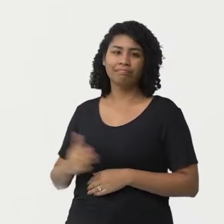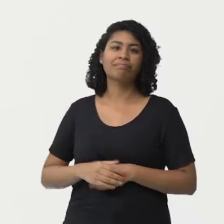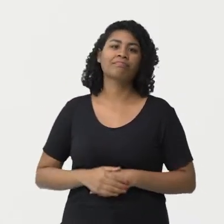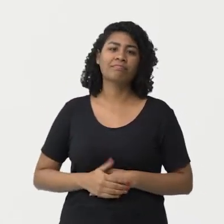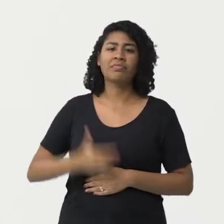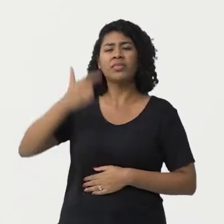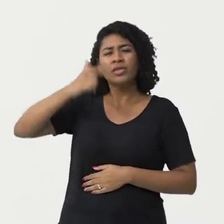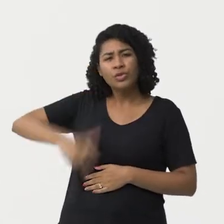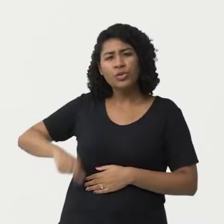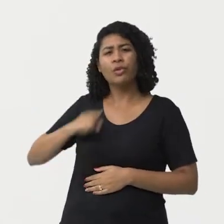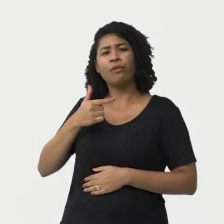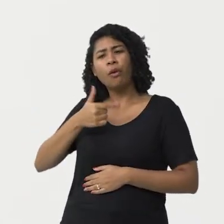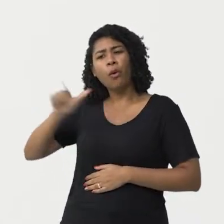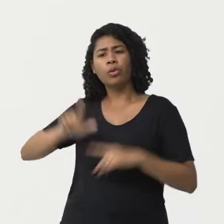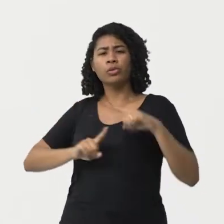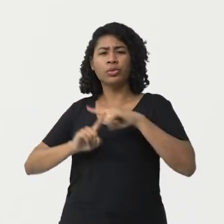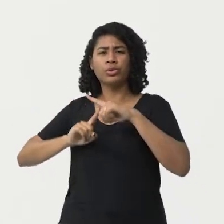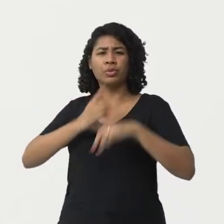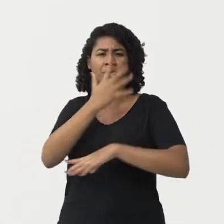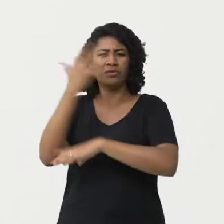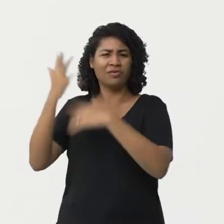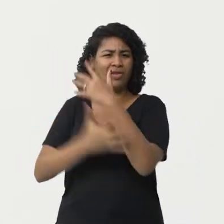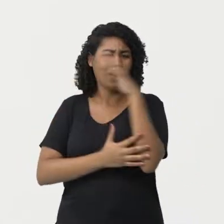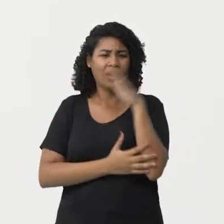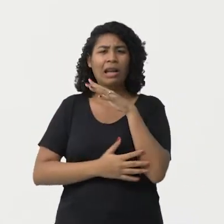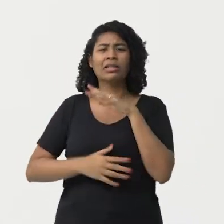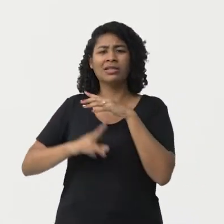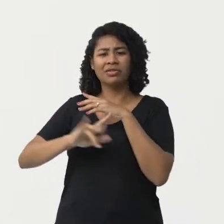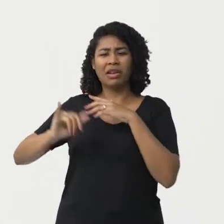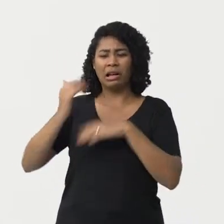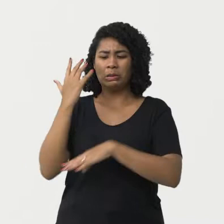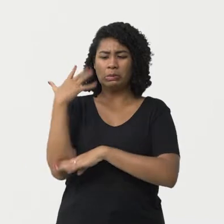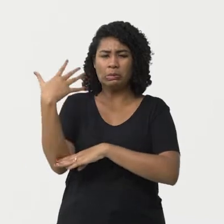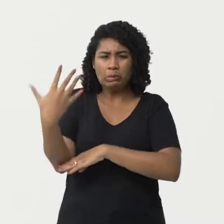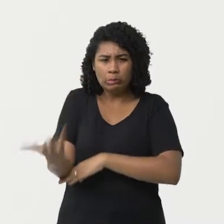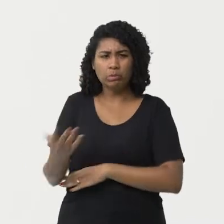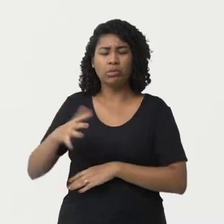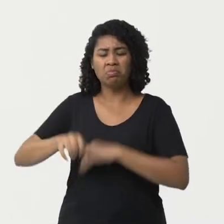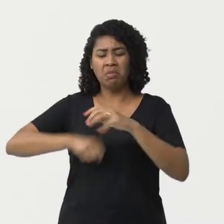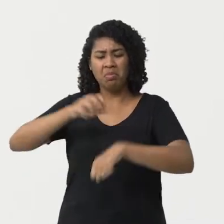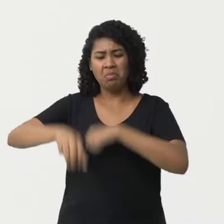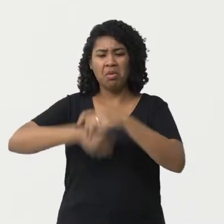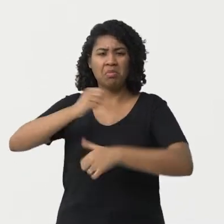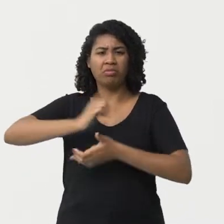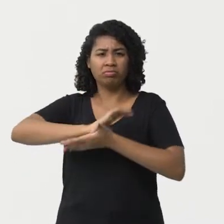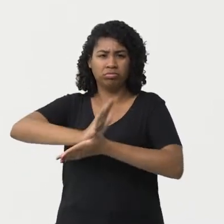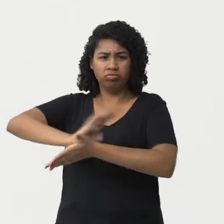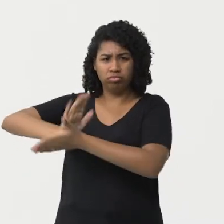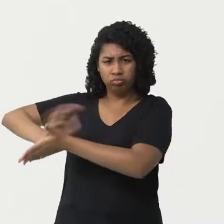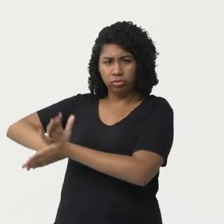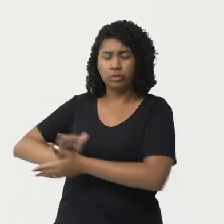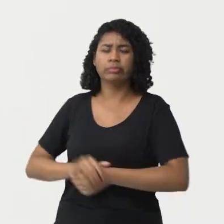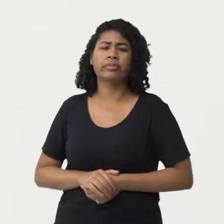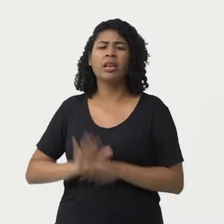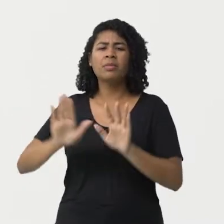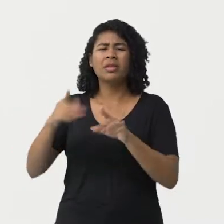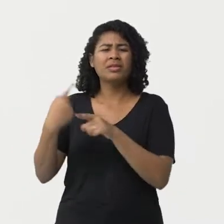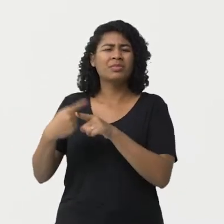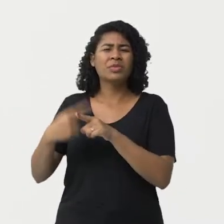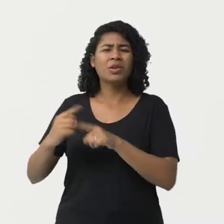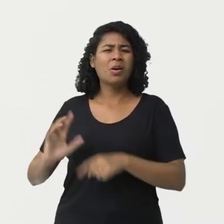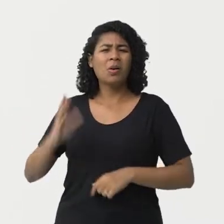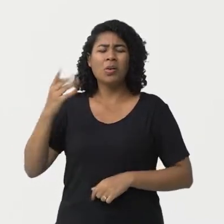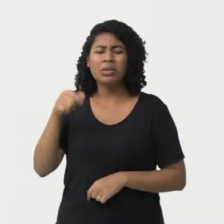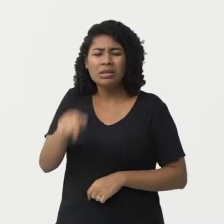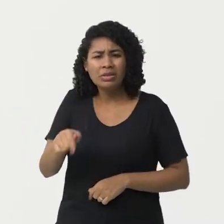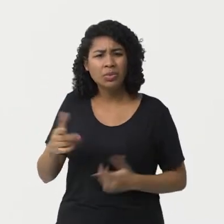sendo devastada pelas atividades econômicas. Principalmente, o que causou esse desmatamento da Mata dos Pinhais?